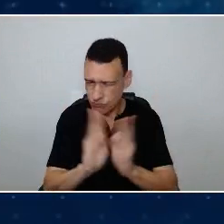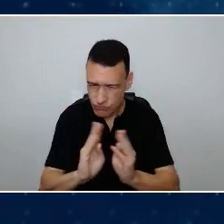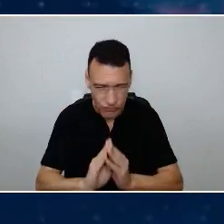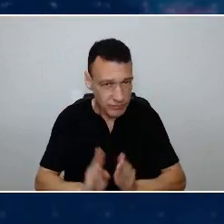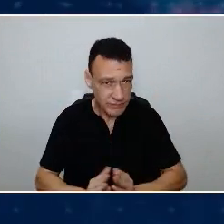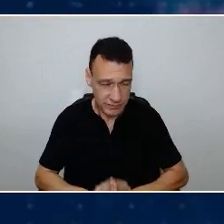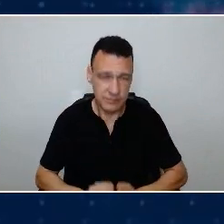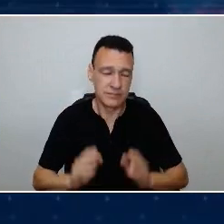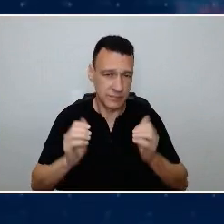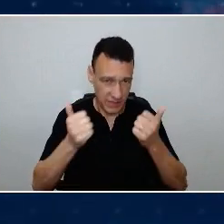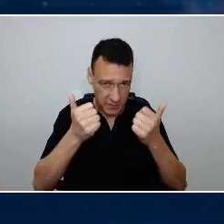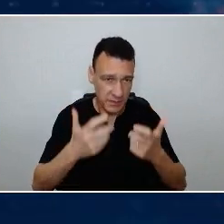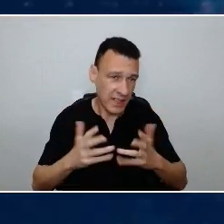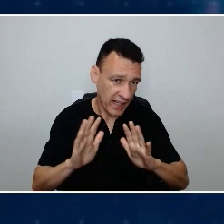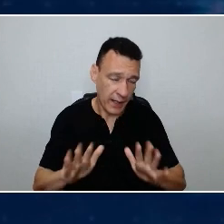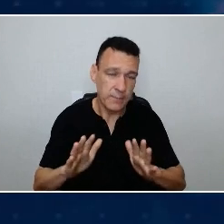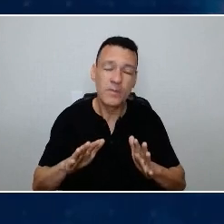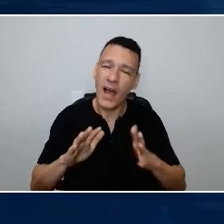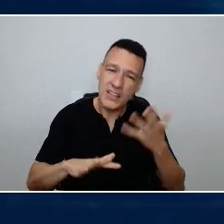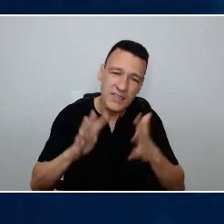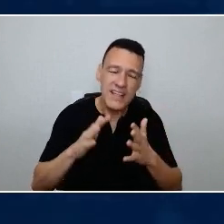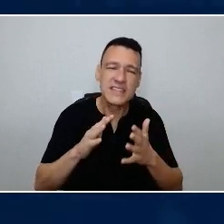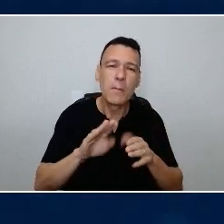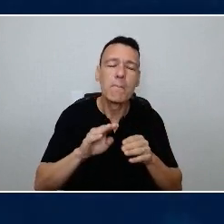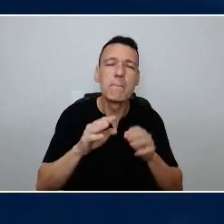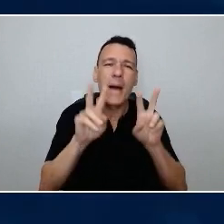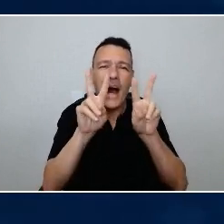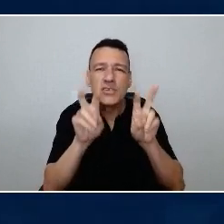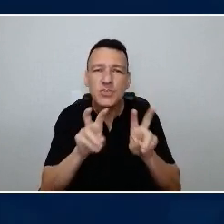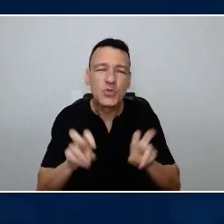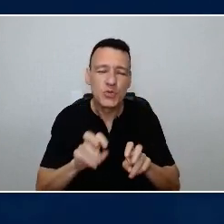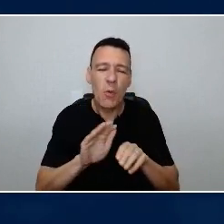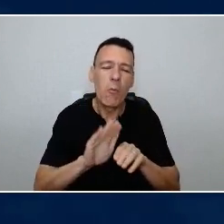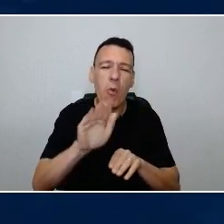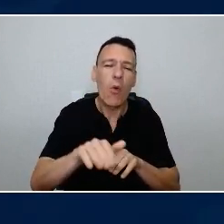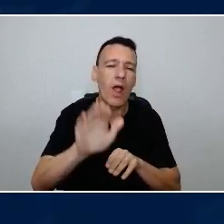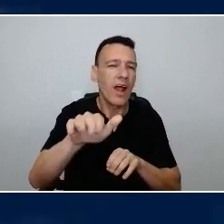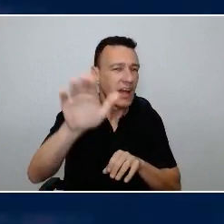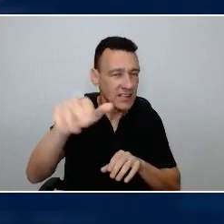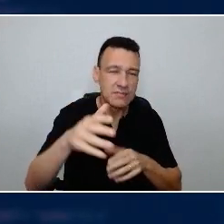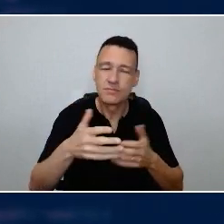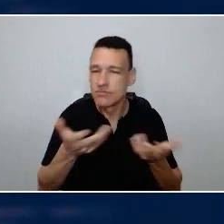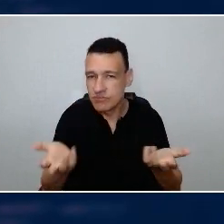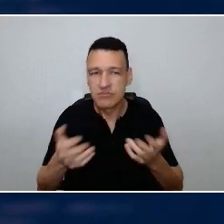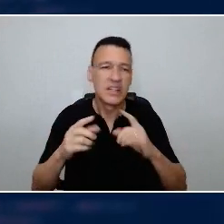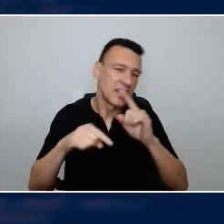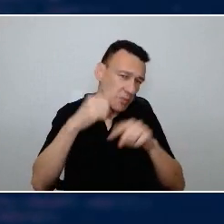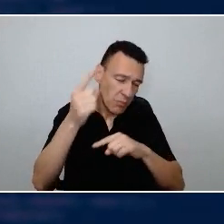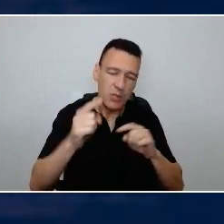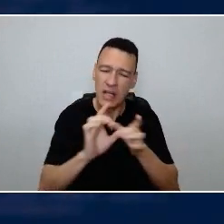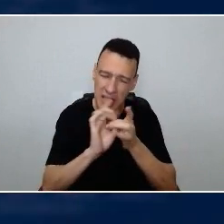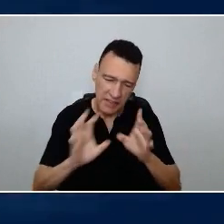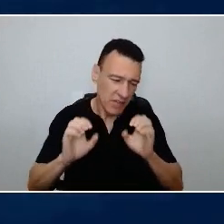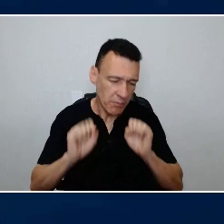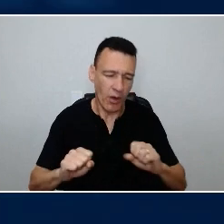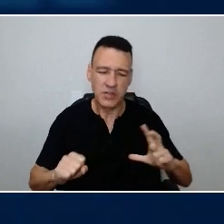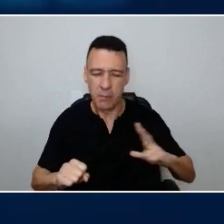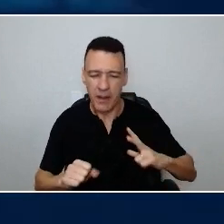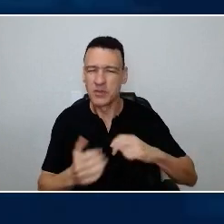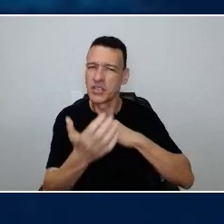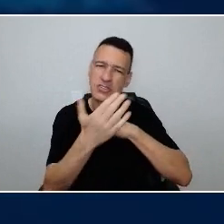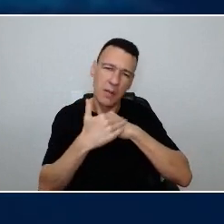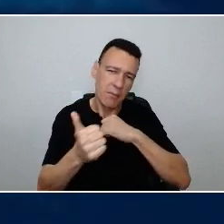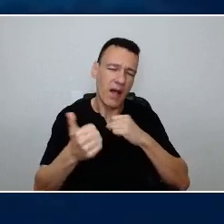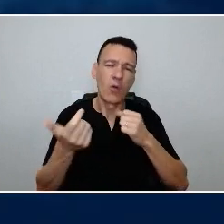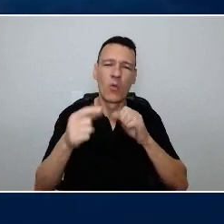vou ficar deixando vários gaps ali vários buracos sintam-se livres para me chamar aqui no pessoal no Linkedin etc para pegar